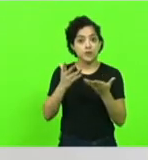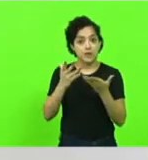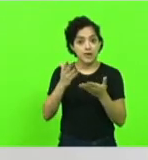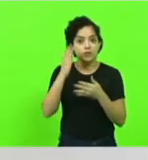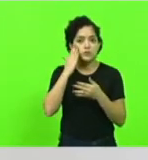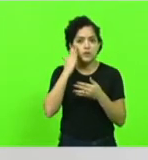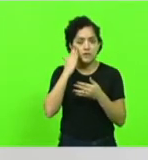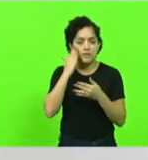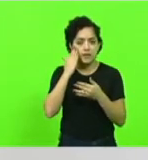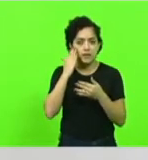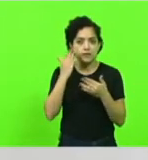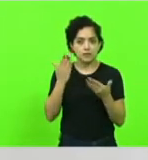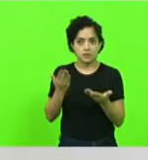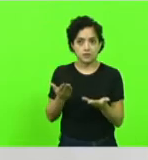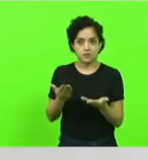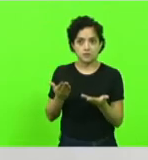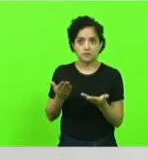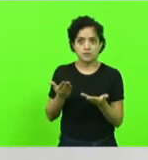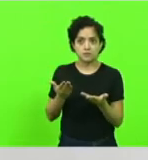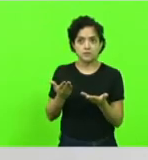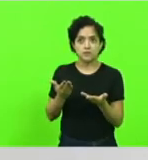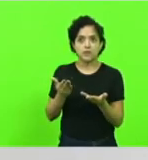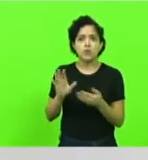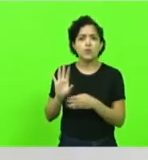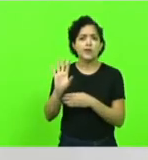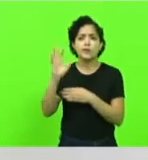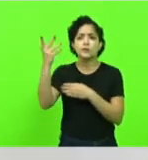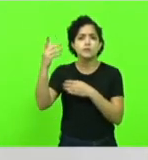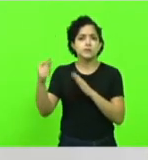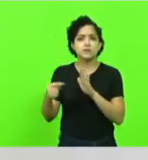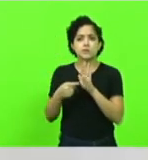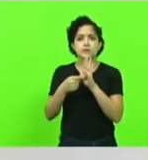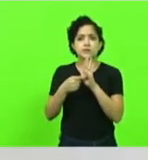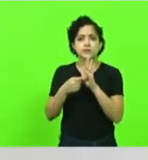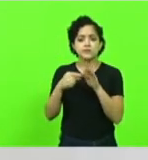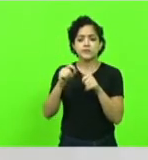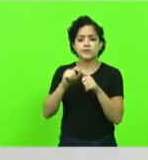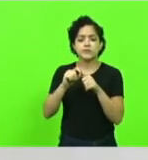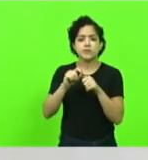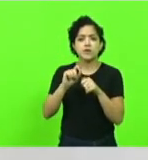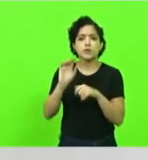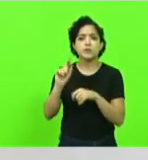comandante, o que é que deu dessa denúncia?